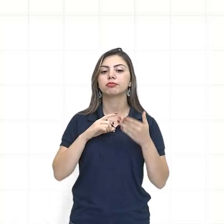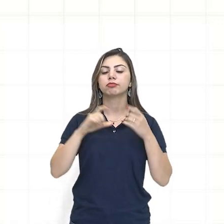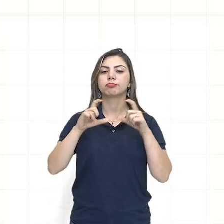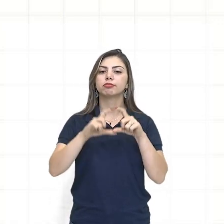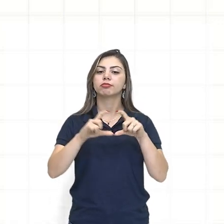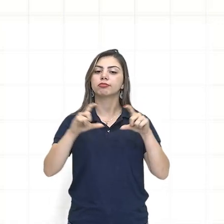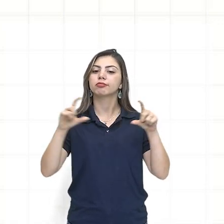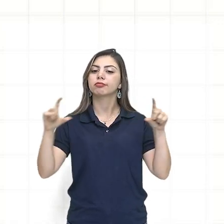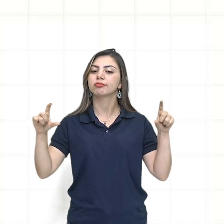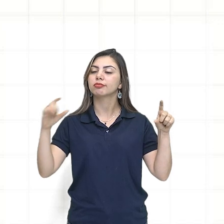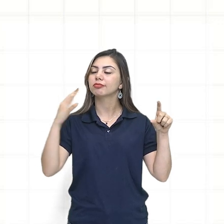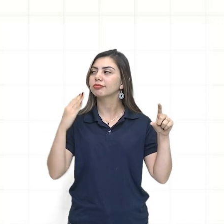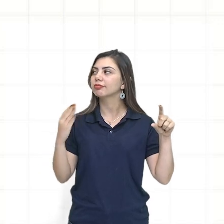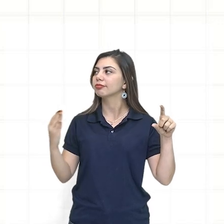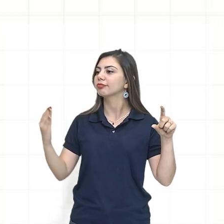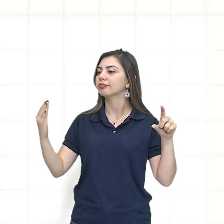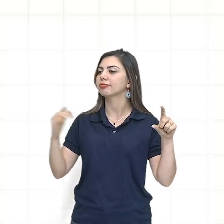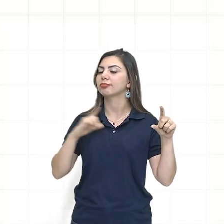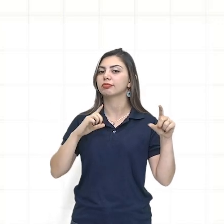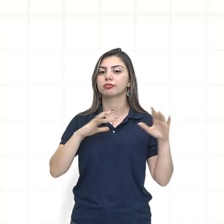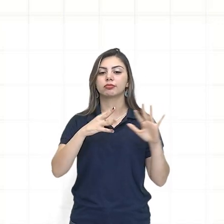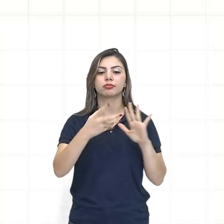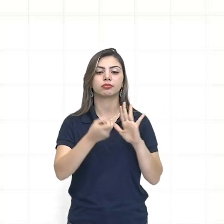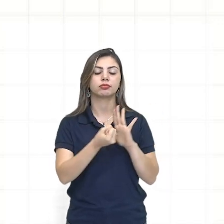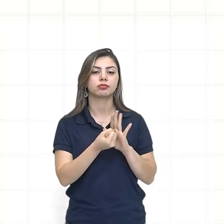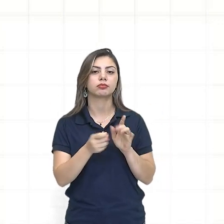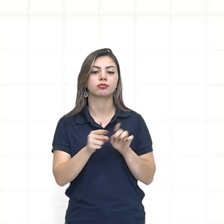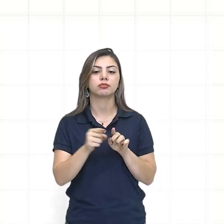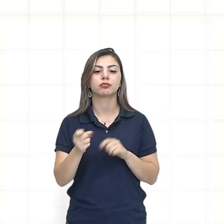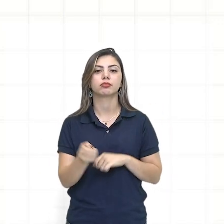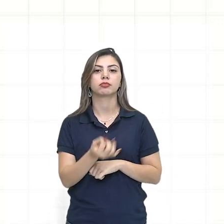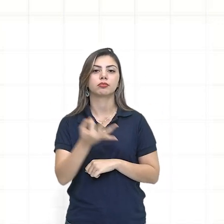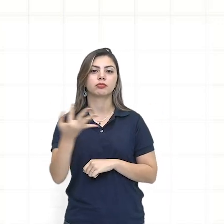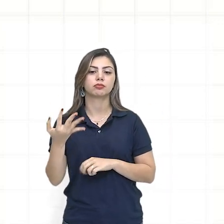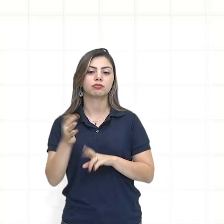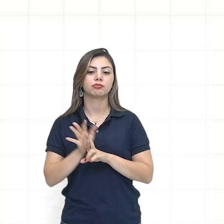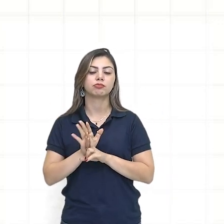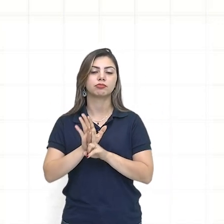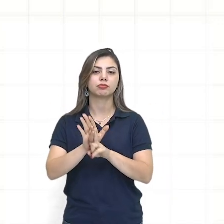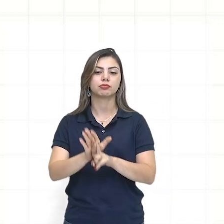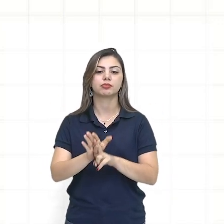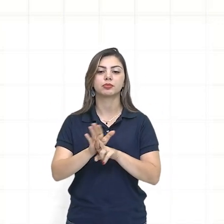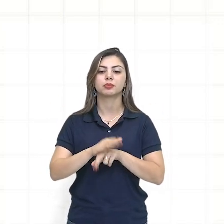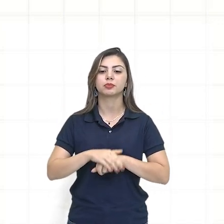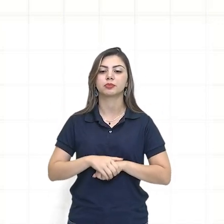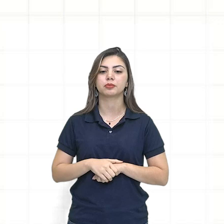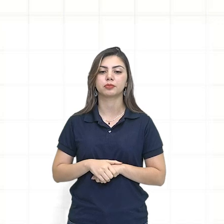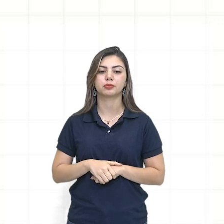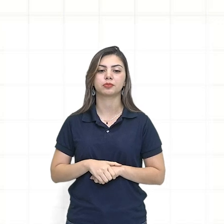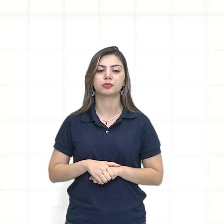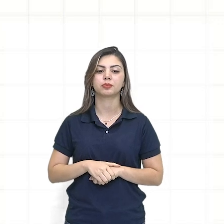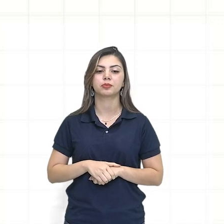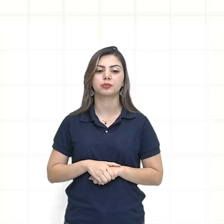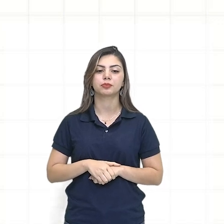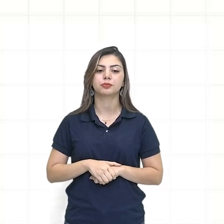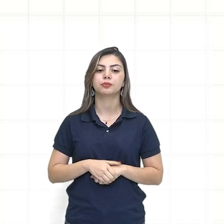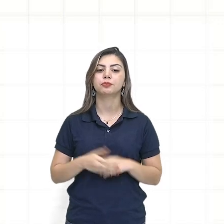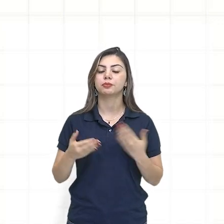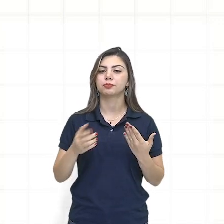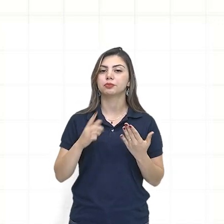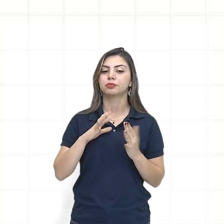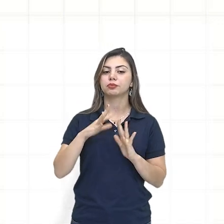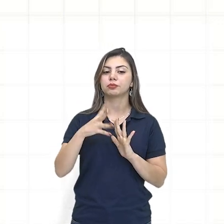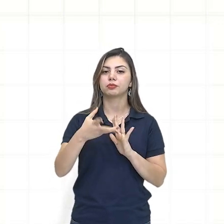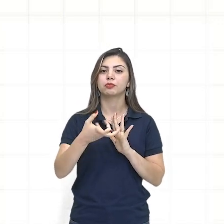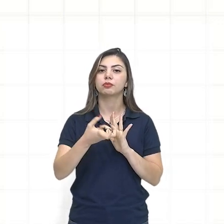né, com esses símbolos e os valores que eles representam. Então, ó, nós temos aqui o